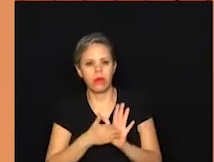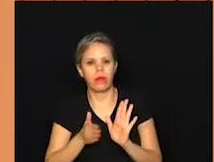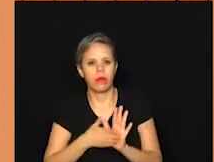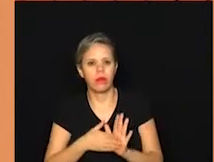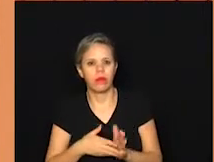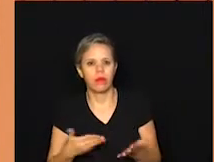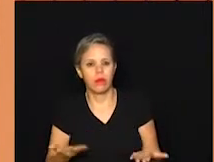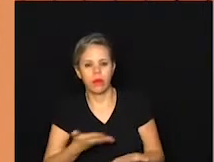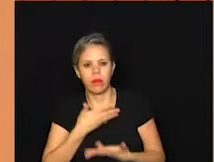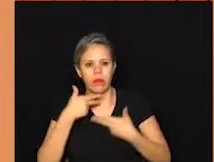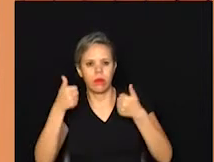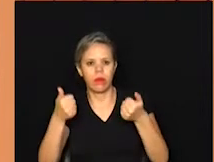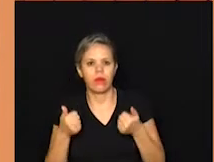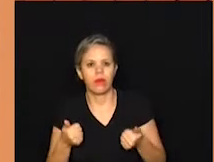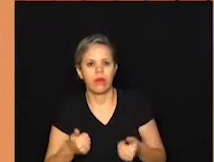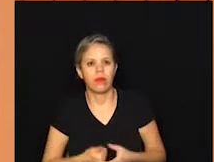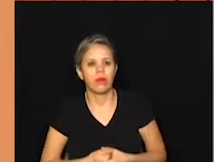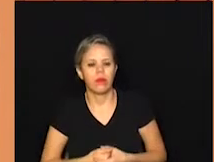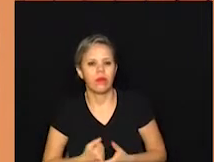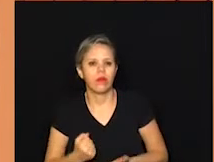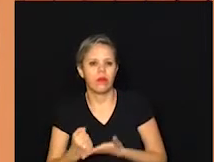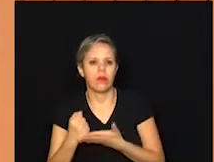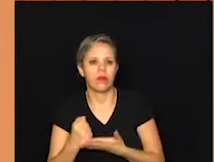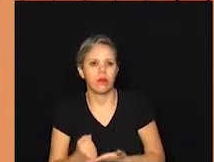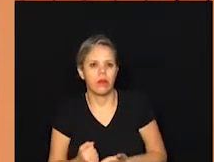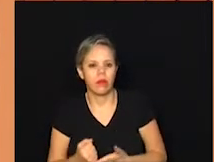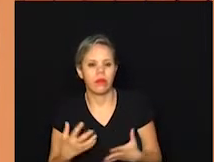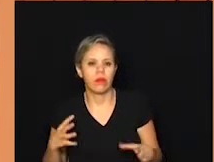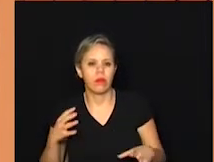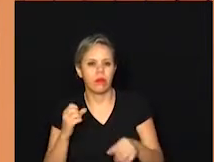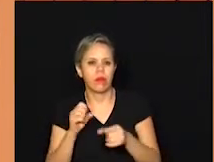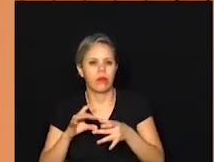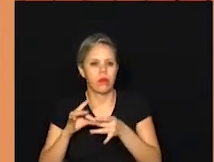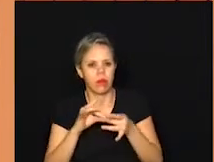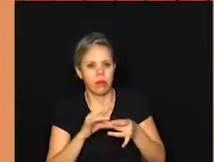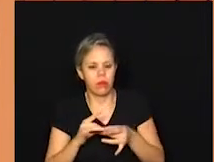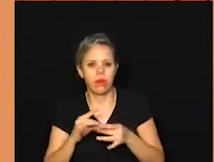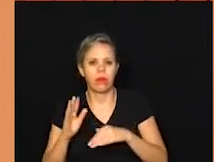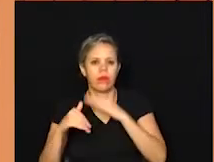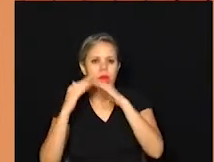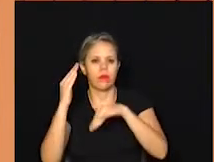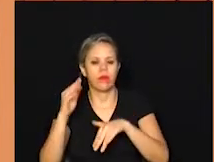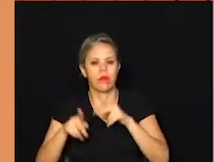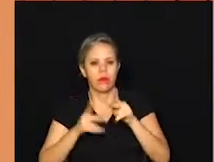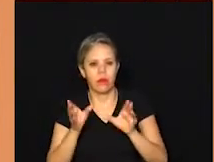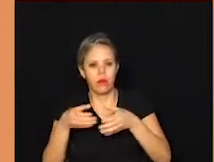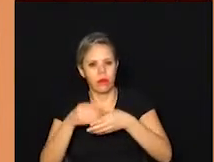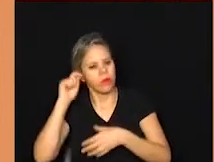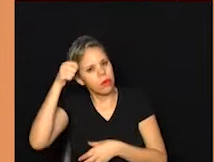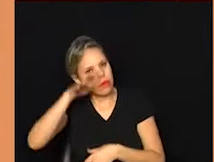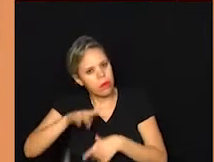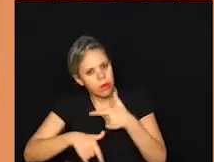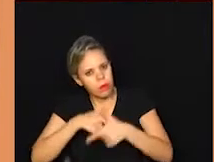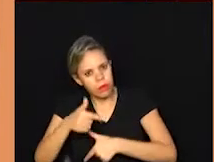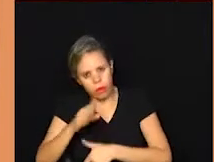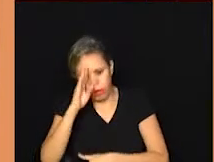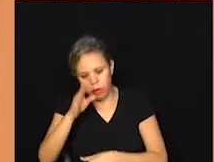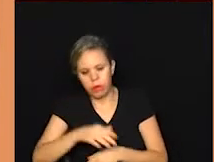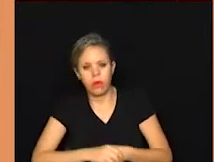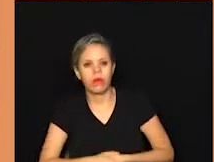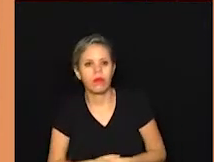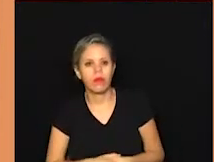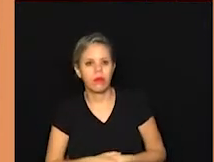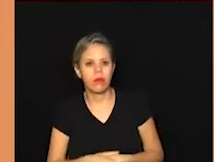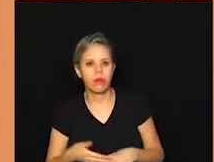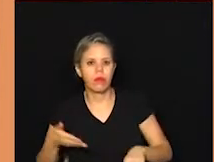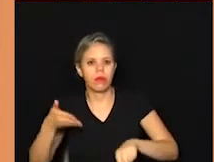propositiva de melhorar, de auxiliar, de somar com o Conselho da Comunidade Negra, que já vem fazendo um trabalho fundamental. E